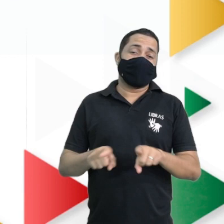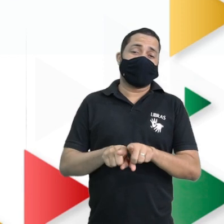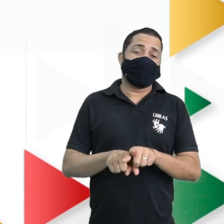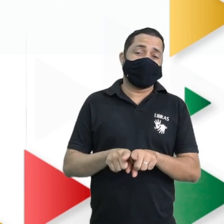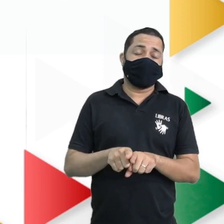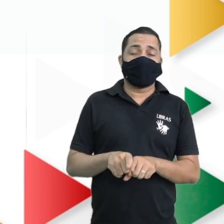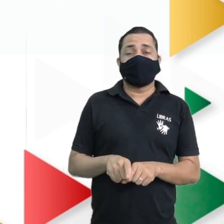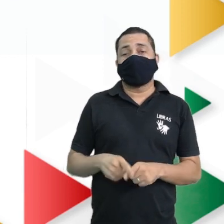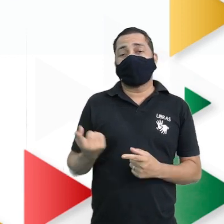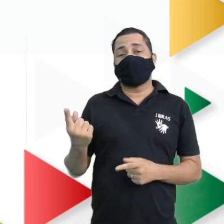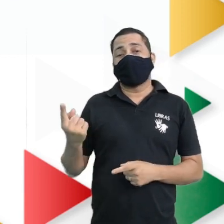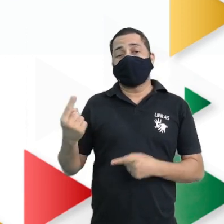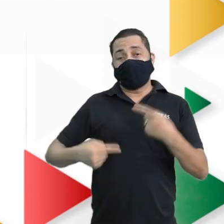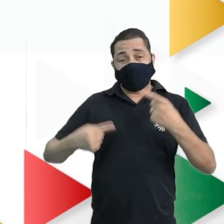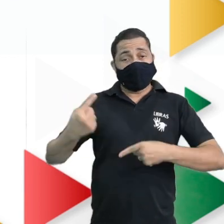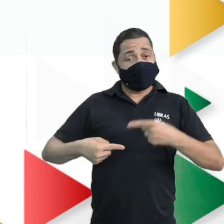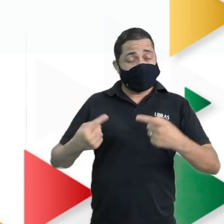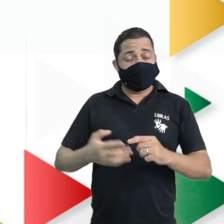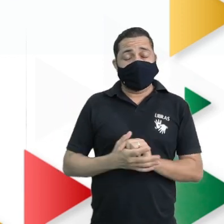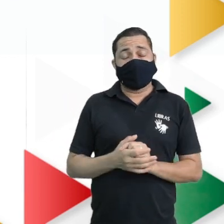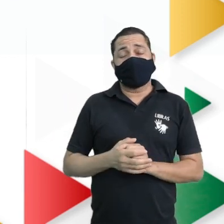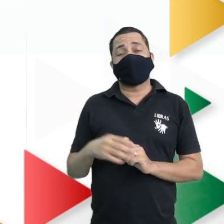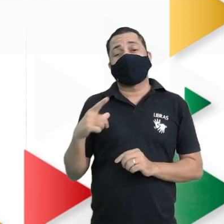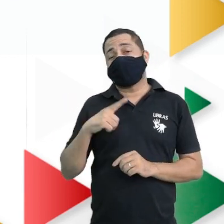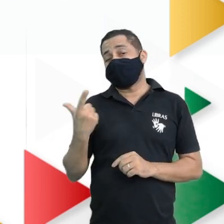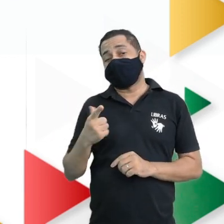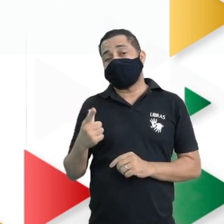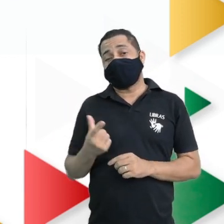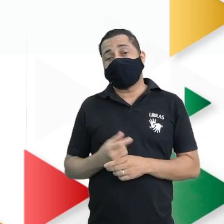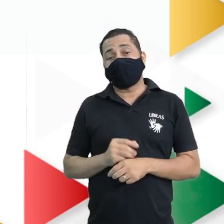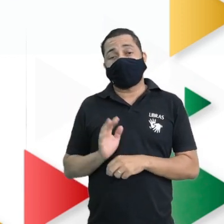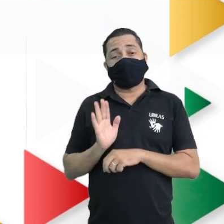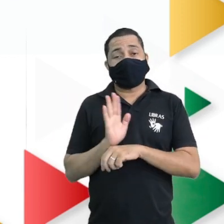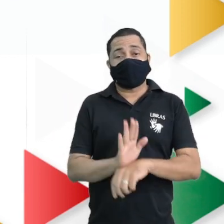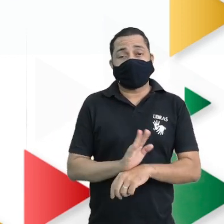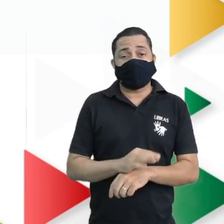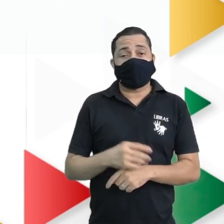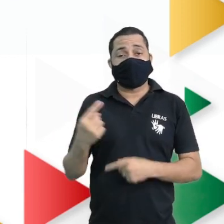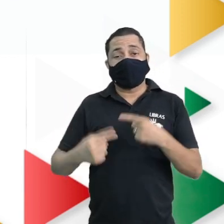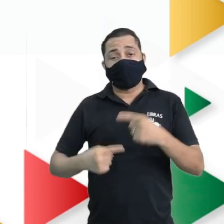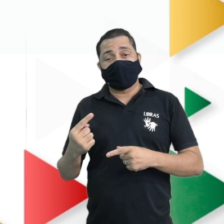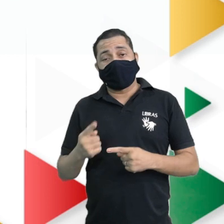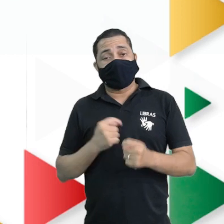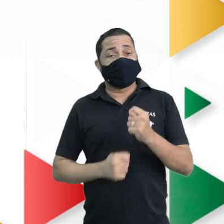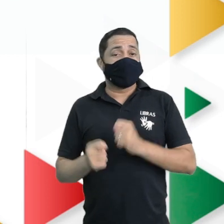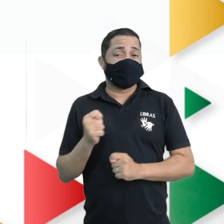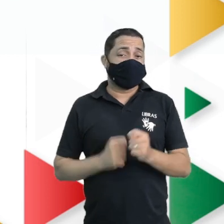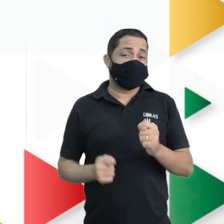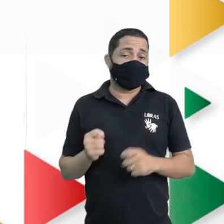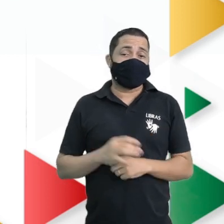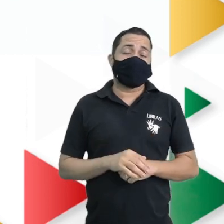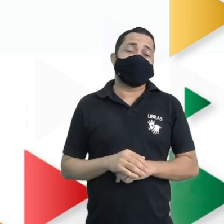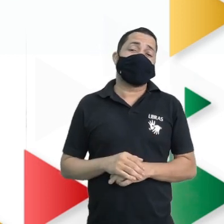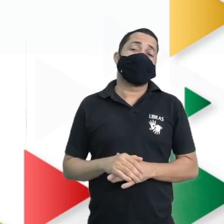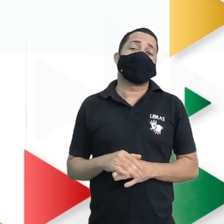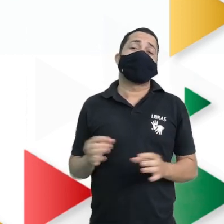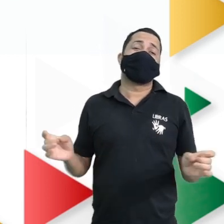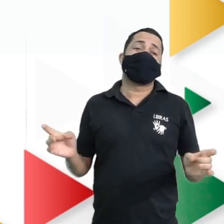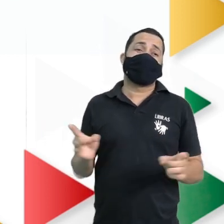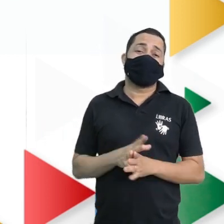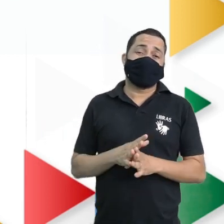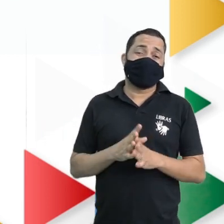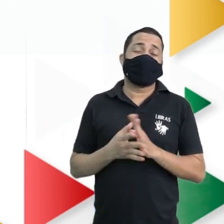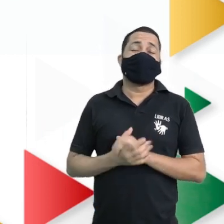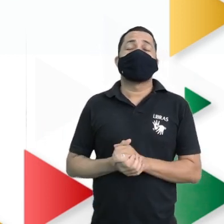bem, muito apoiado pela galera da elite, né, política, econômica. E para